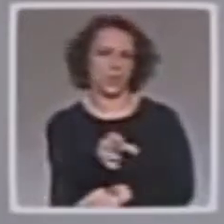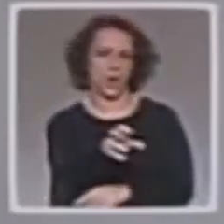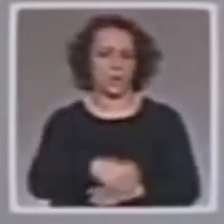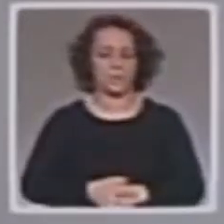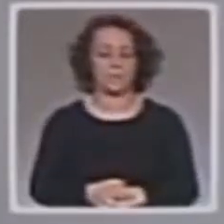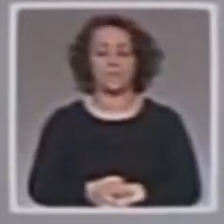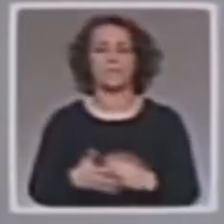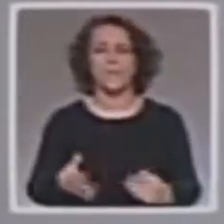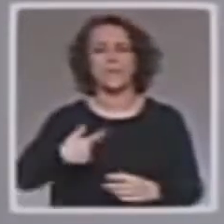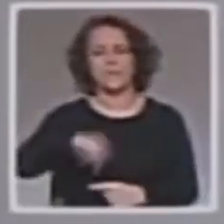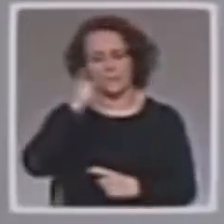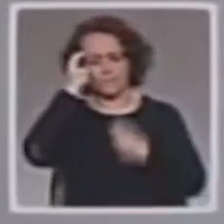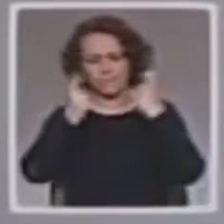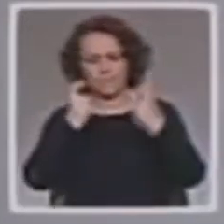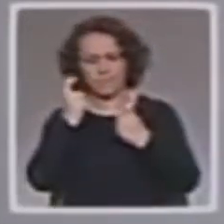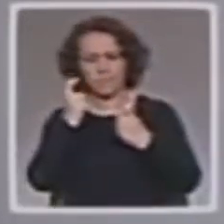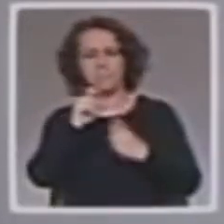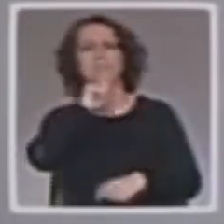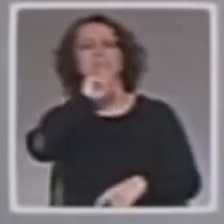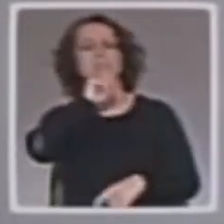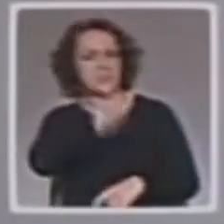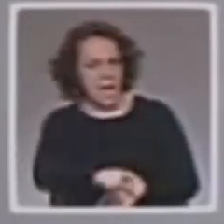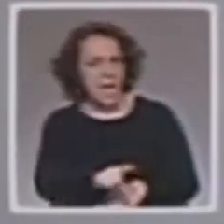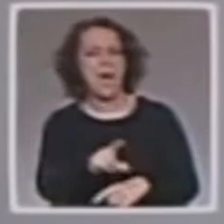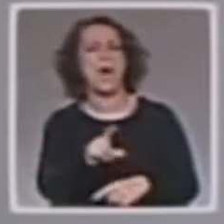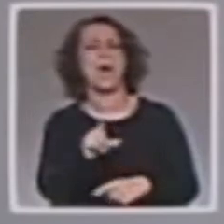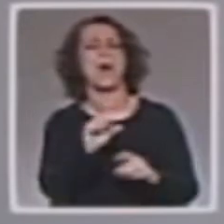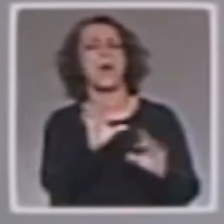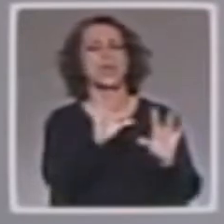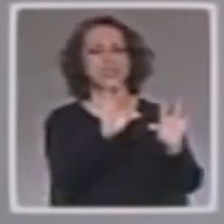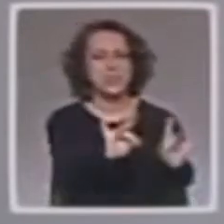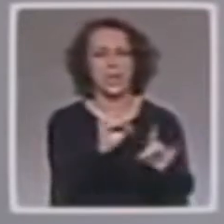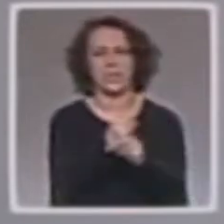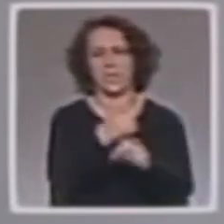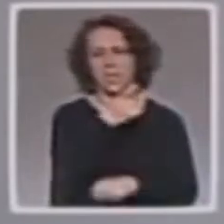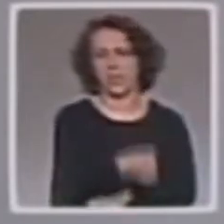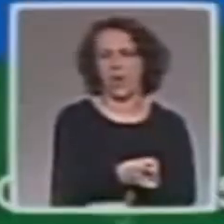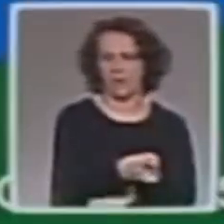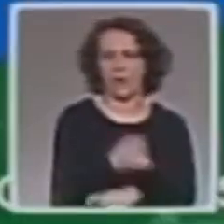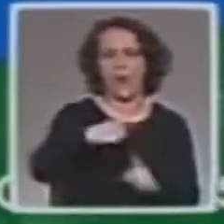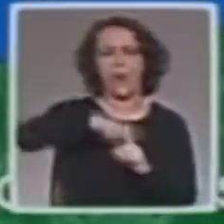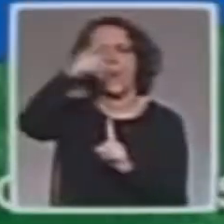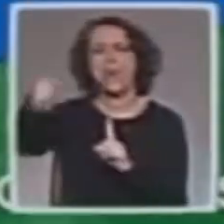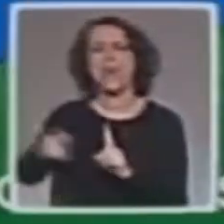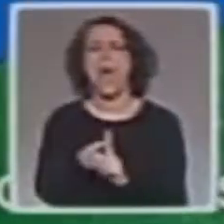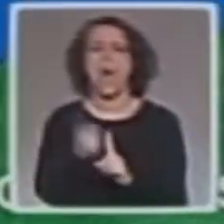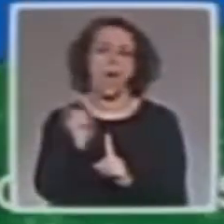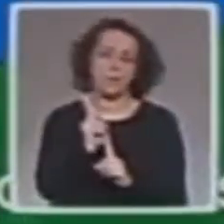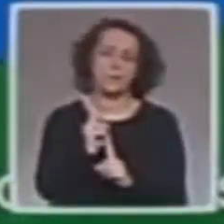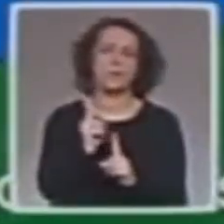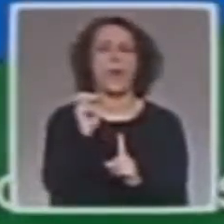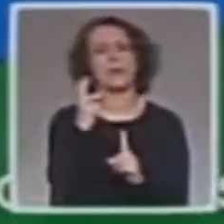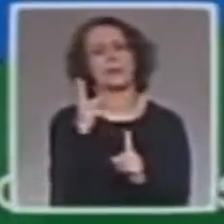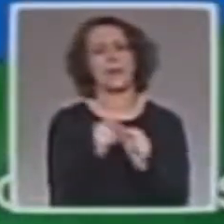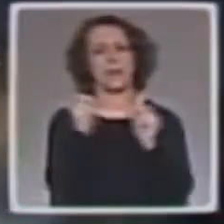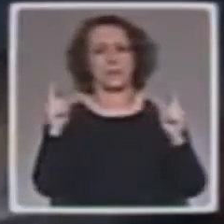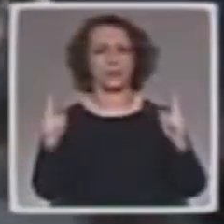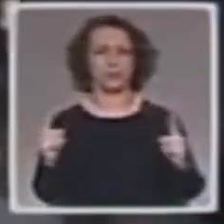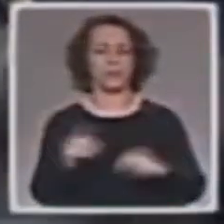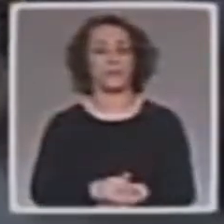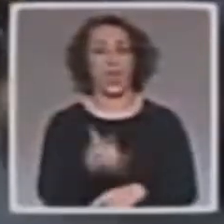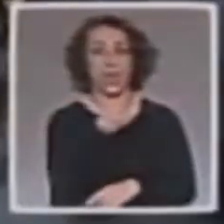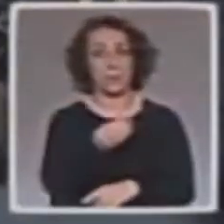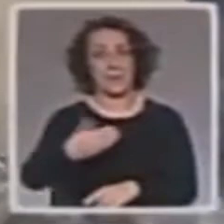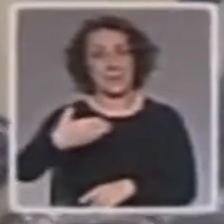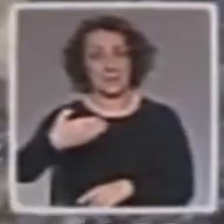então pensámos que se pode tocar de fato as nove ilhas dos Açores. Em vez de fazer isso no ano, fazemos em 3. Para 2017, a